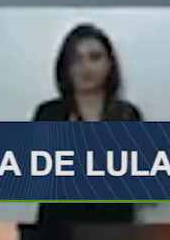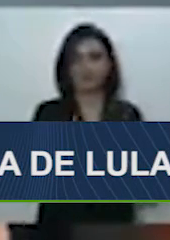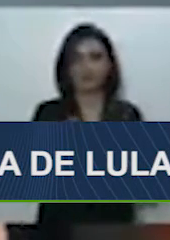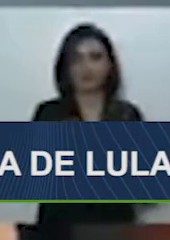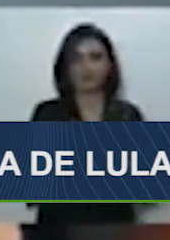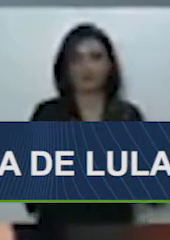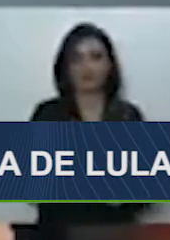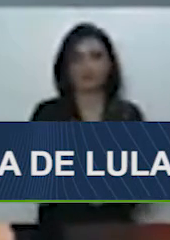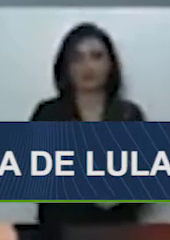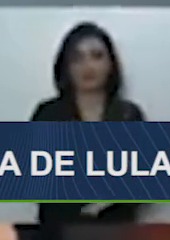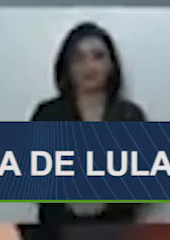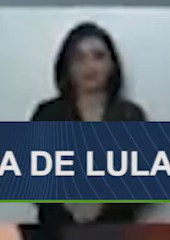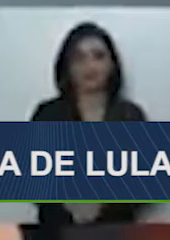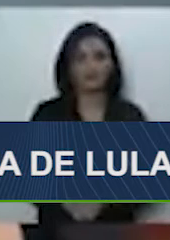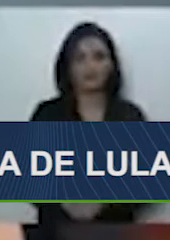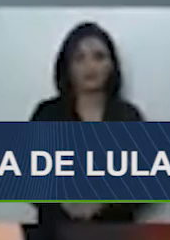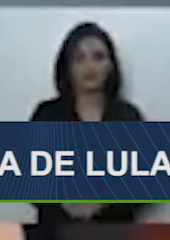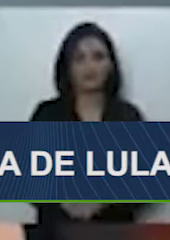de